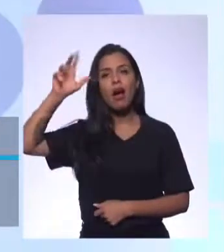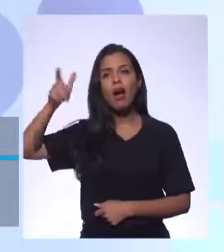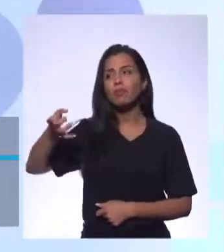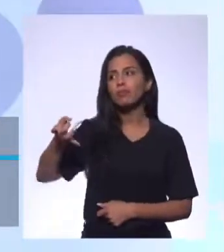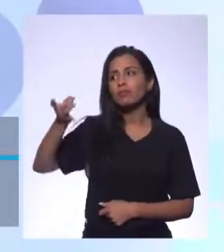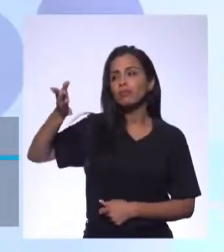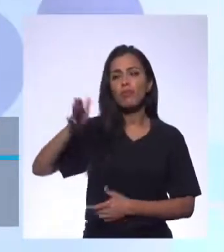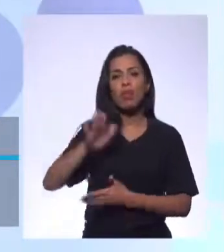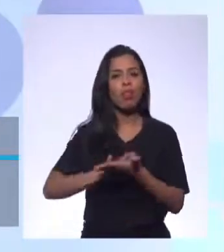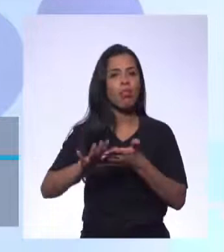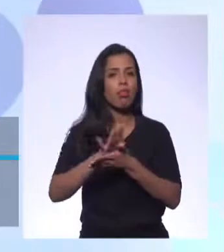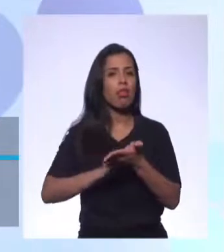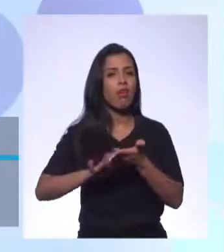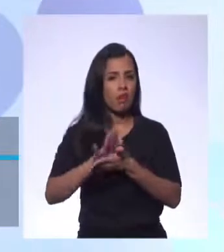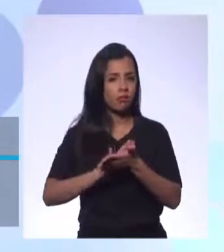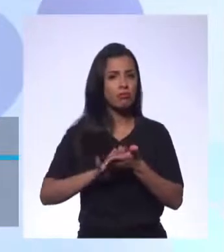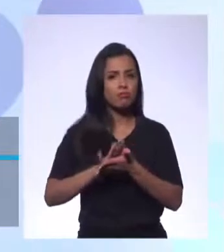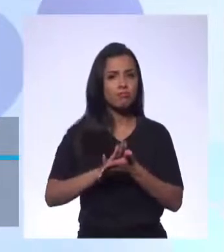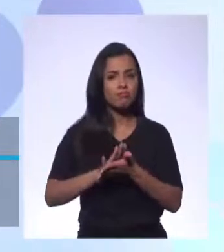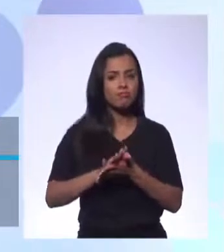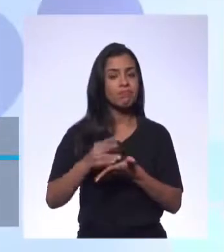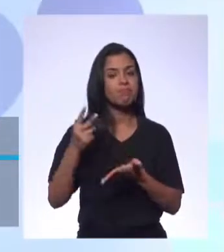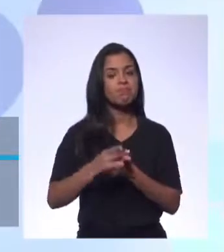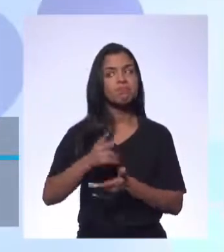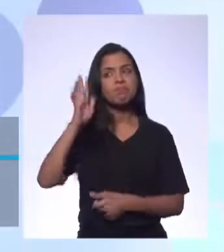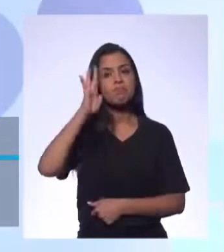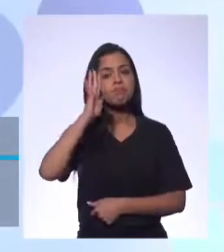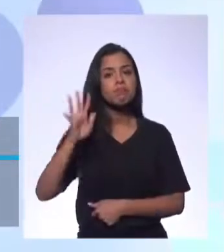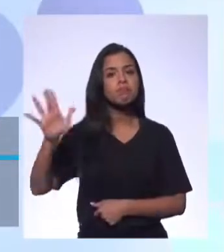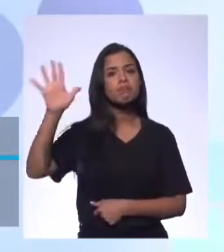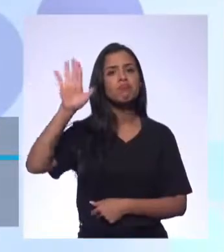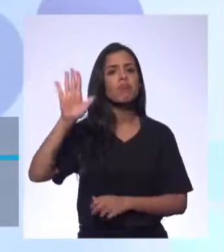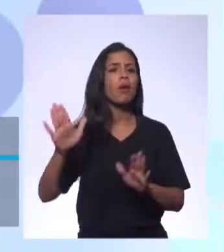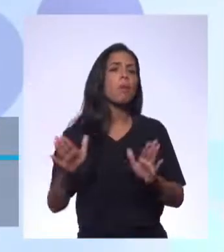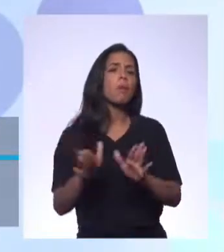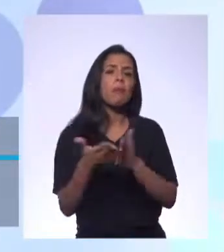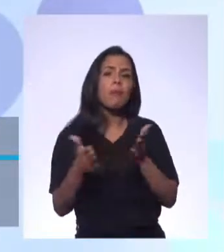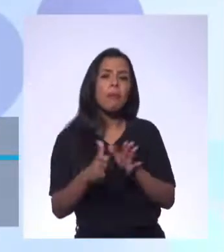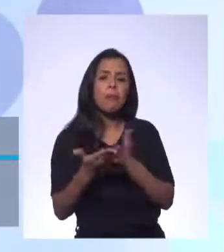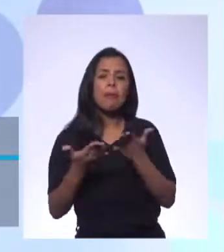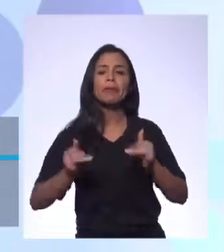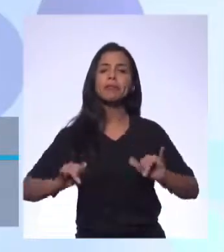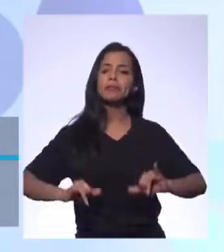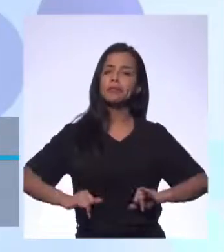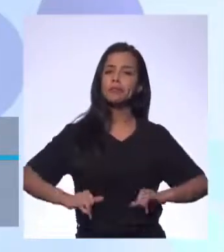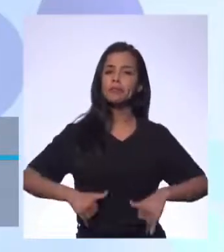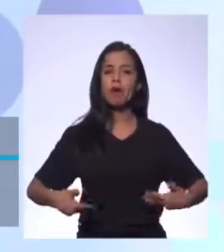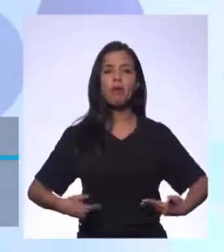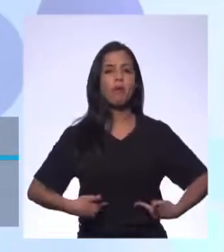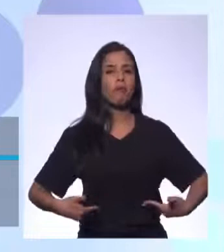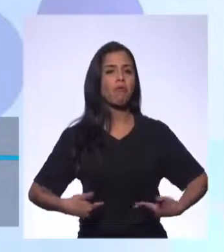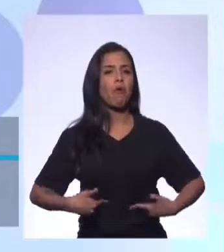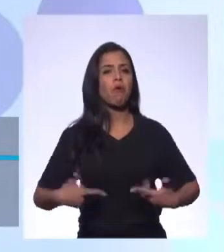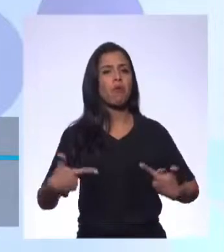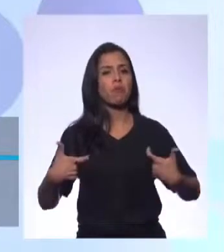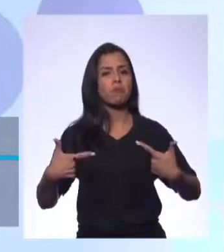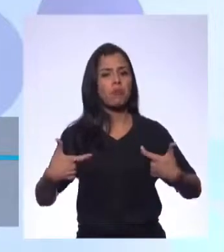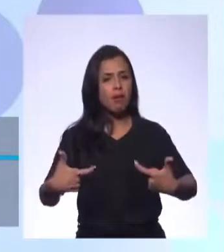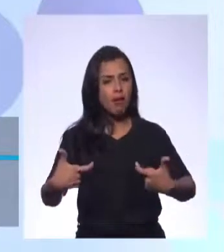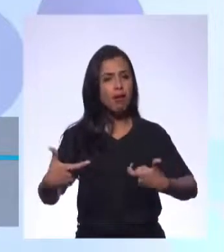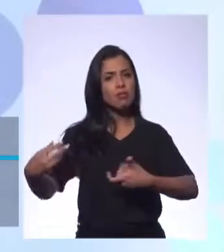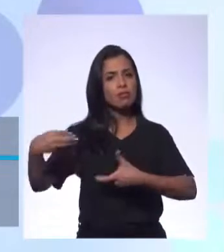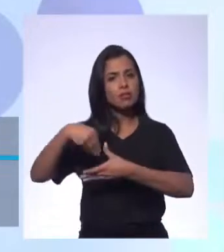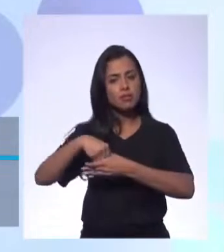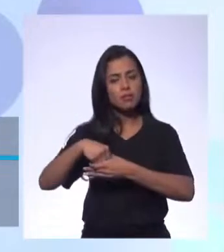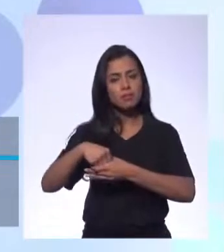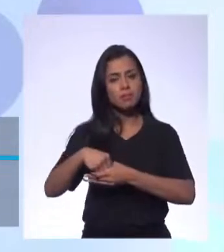africano, né? E aí a gente sempre vem aquela imagem da pobreza, da miséria, da fome, das guerras civis. E